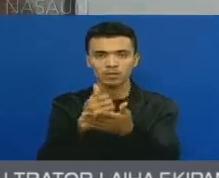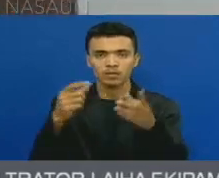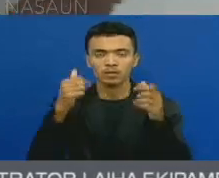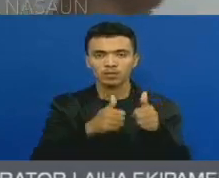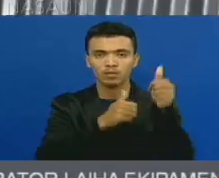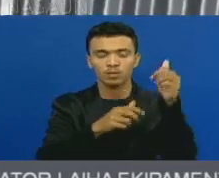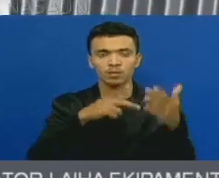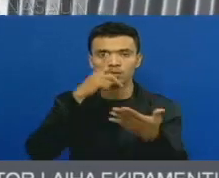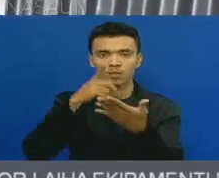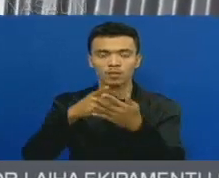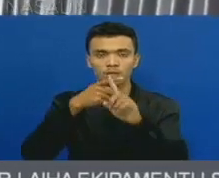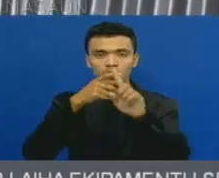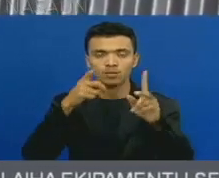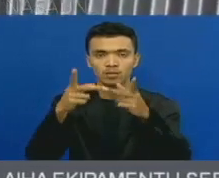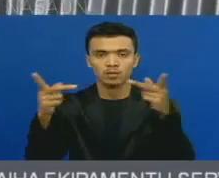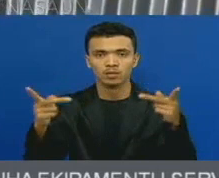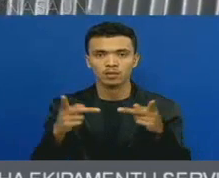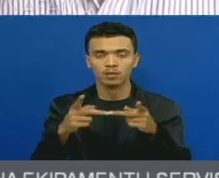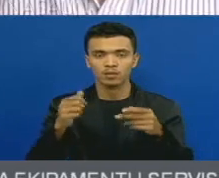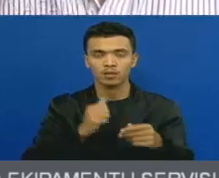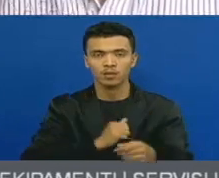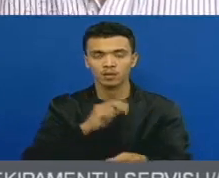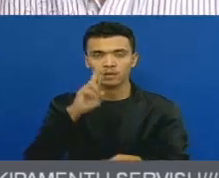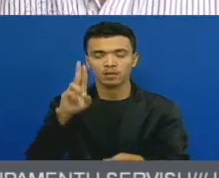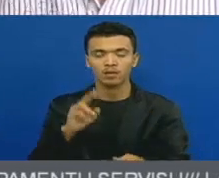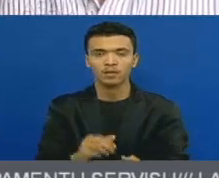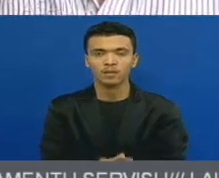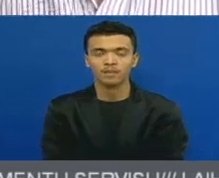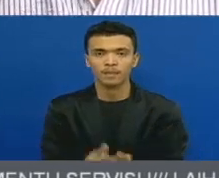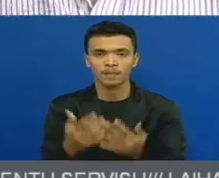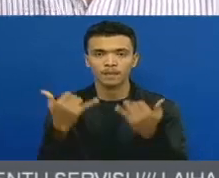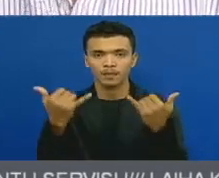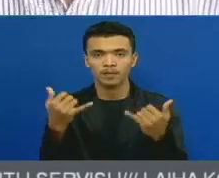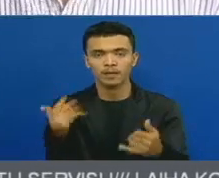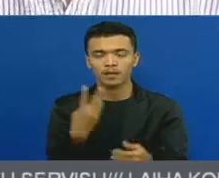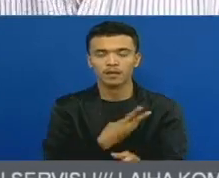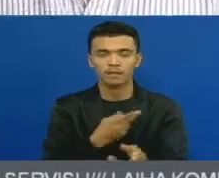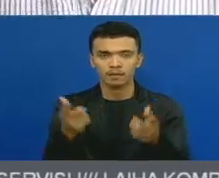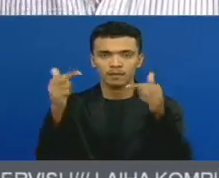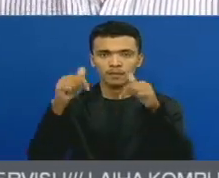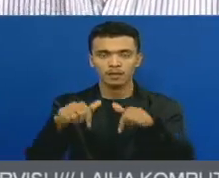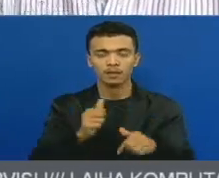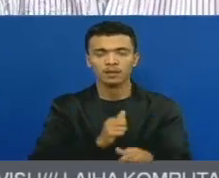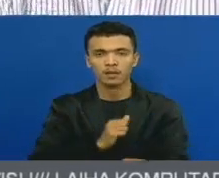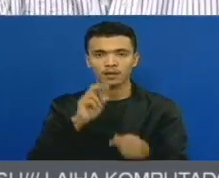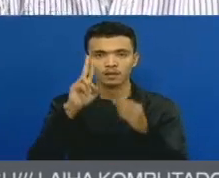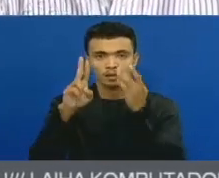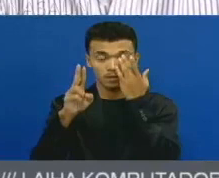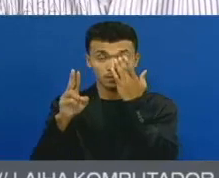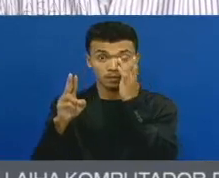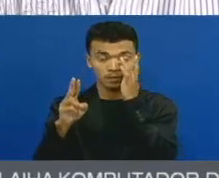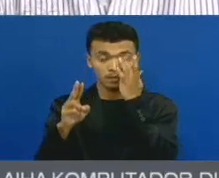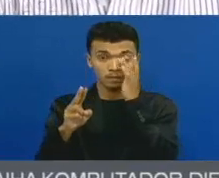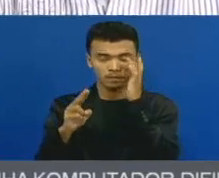baseia ba pedido husi centro dormitório Aileu. Ohing amiha katoma ia Aileu,